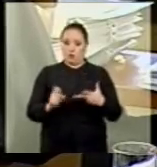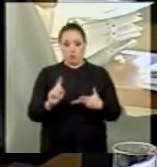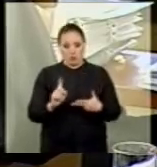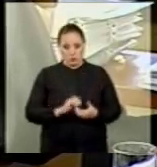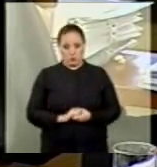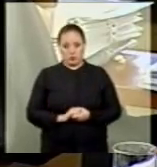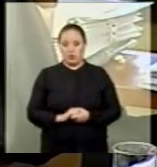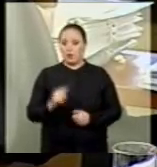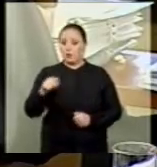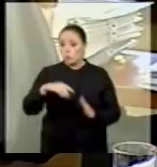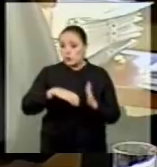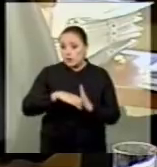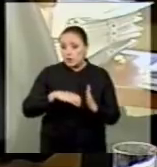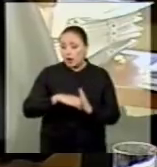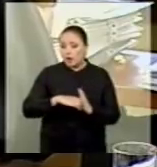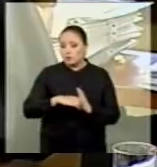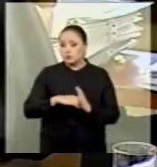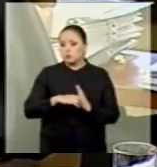Lá sim está.